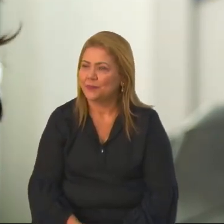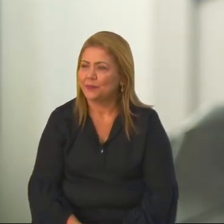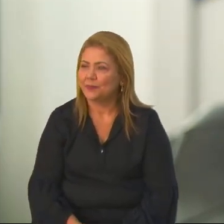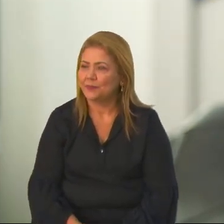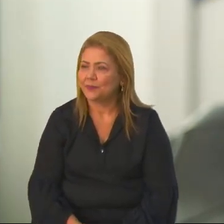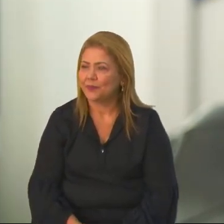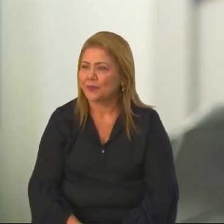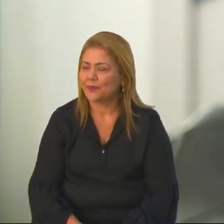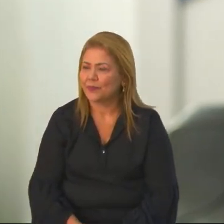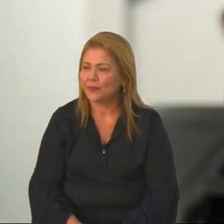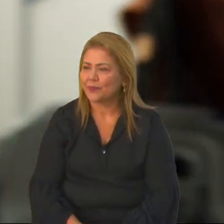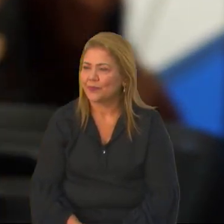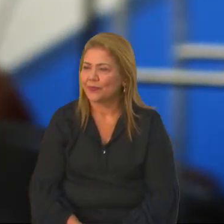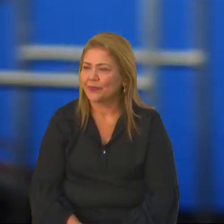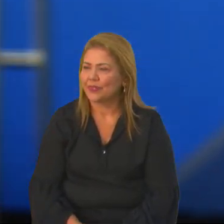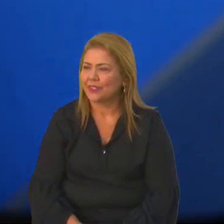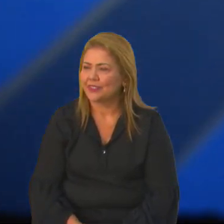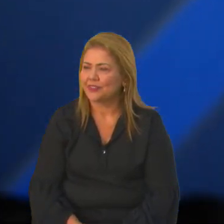Não, gente, tem que dar.